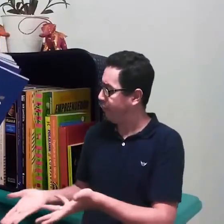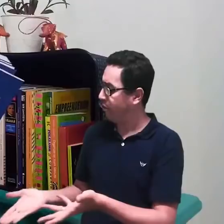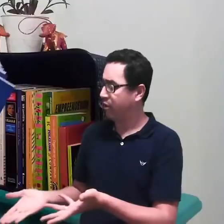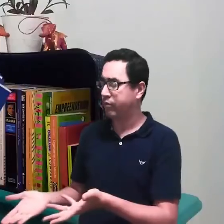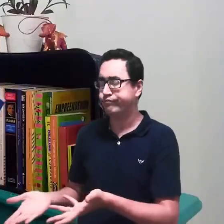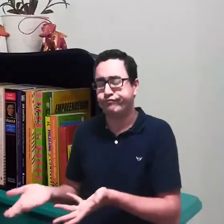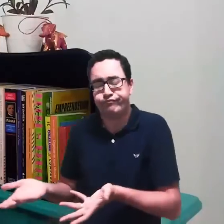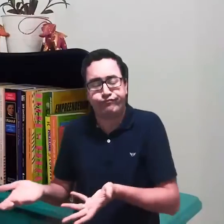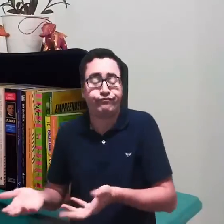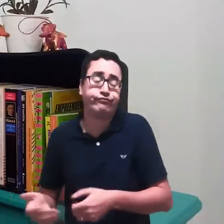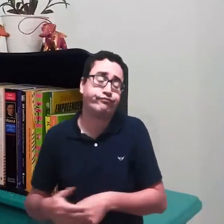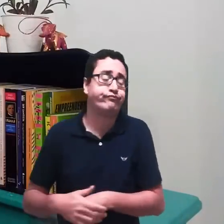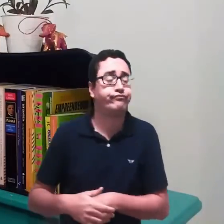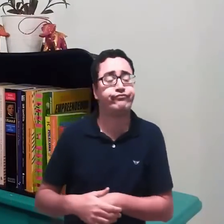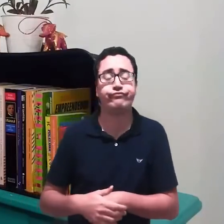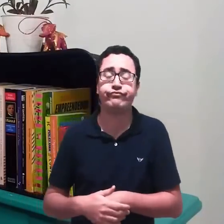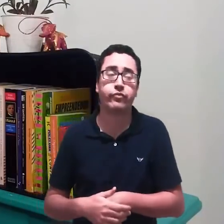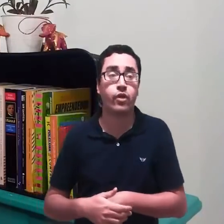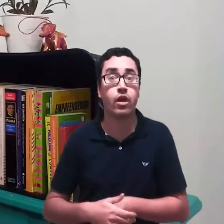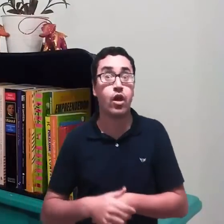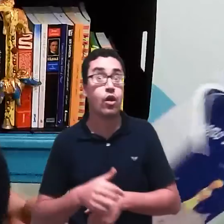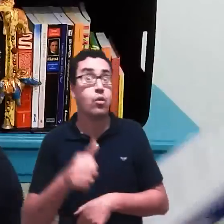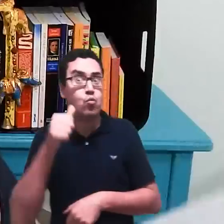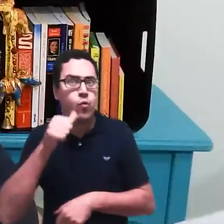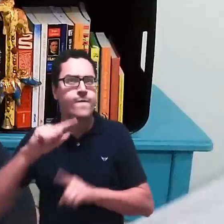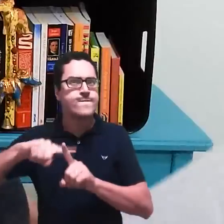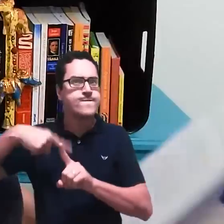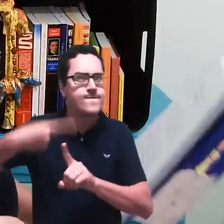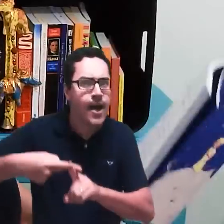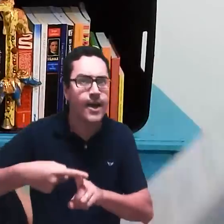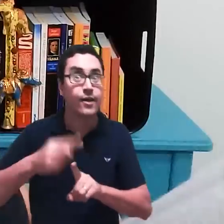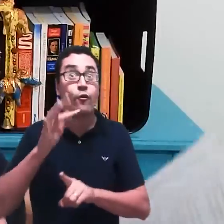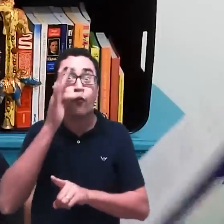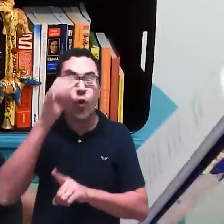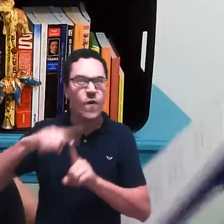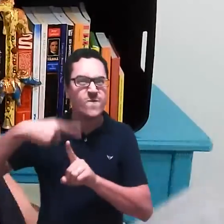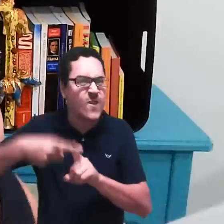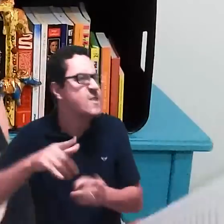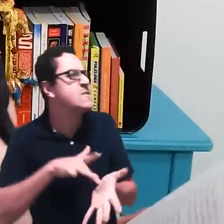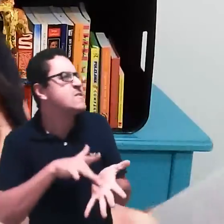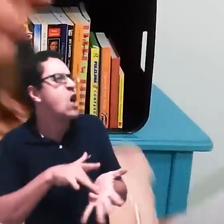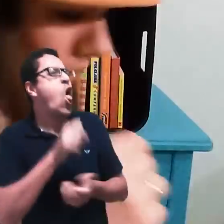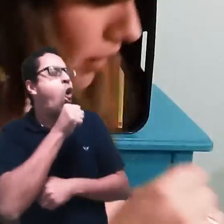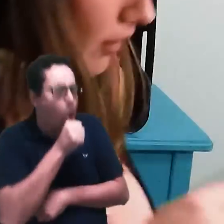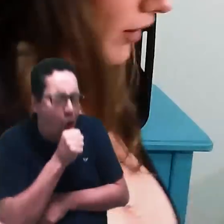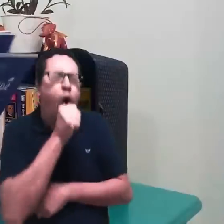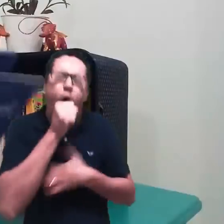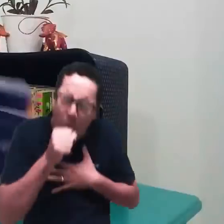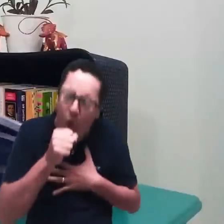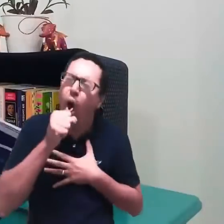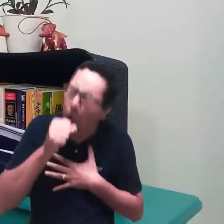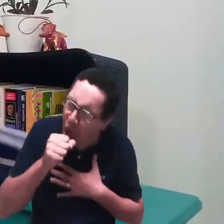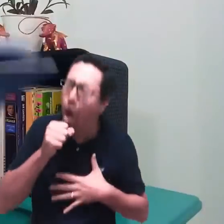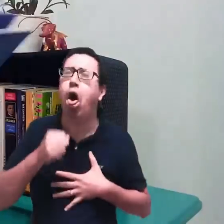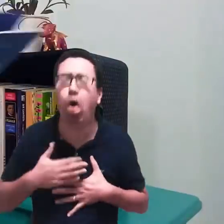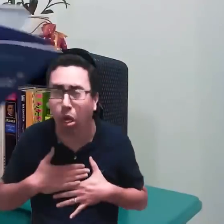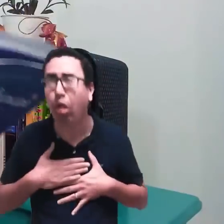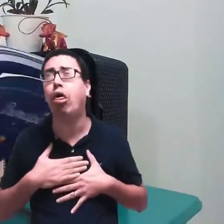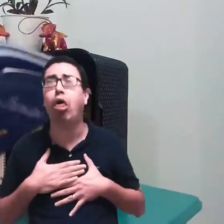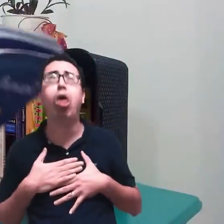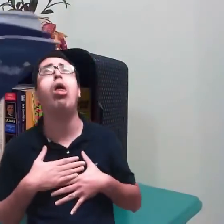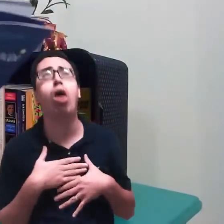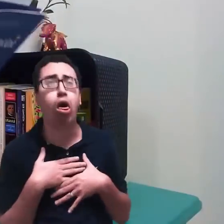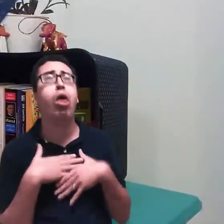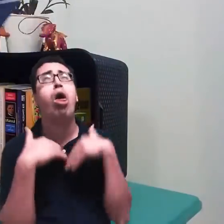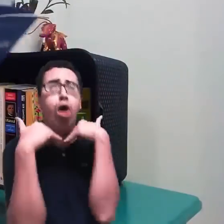a tosse para que ele sentisse mais remorso ainda. Assim, O